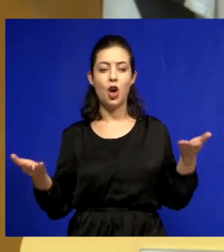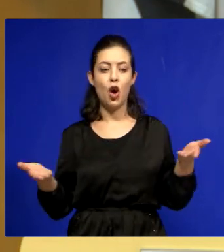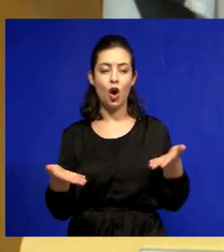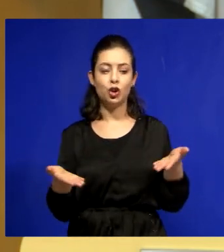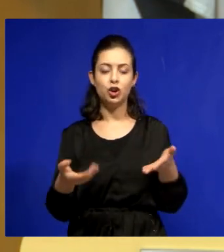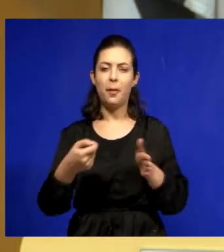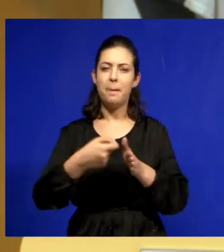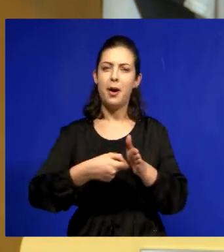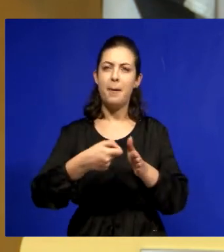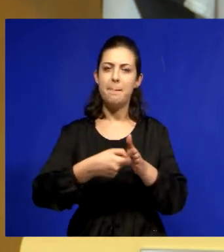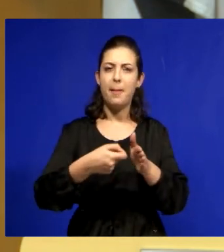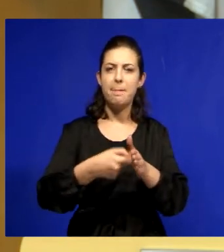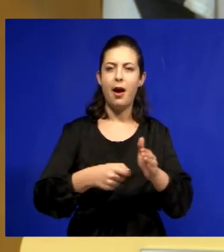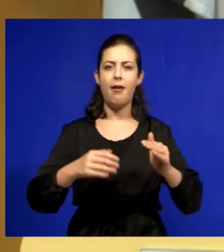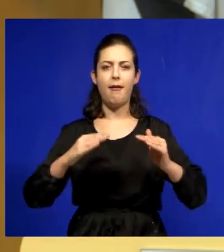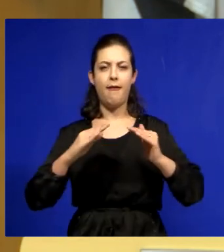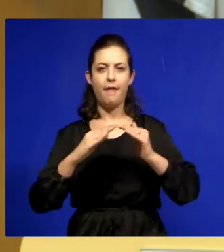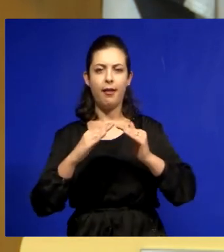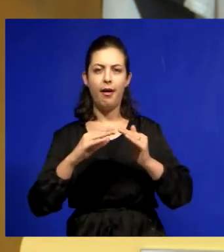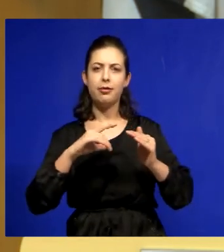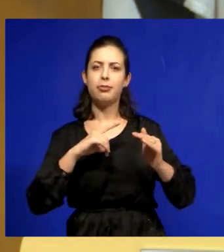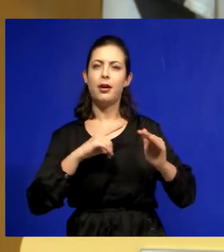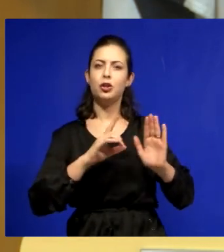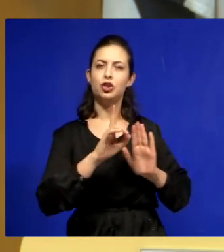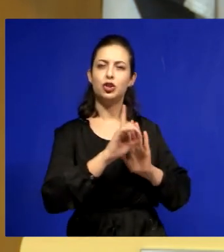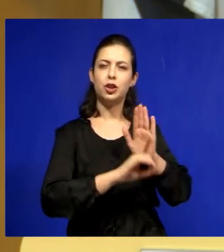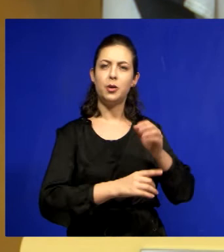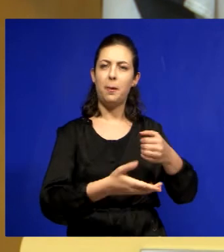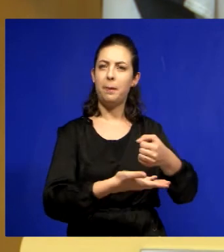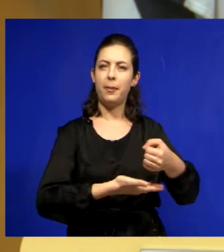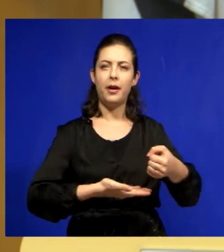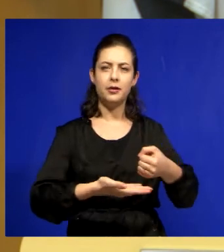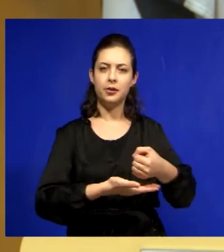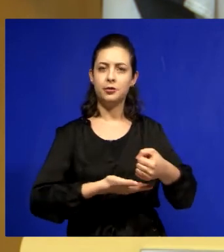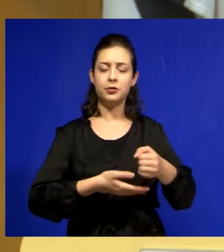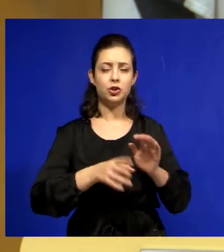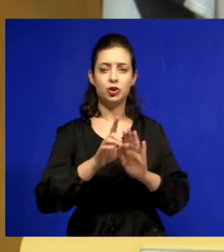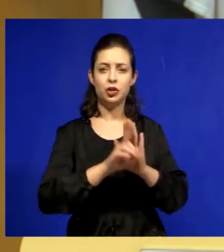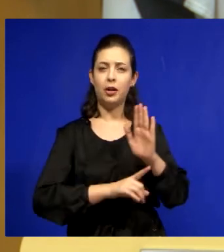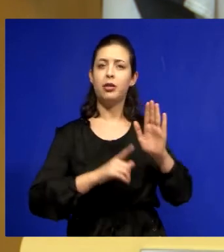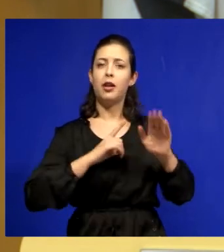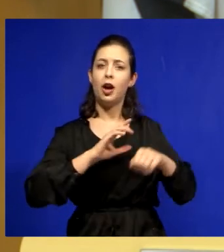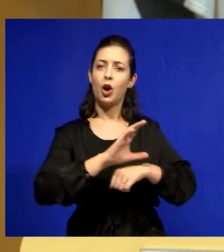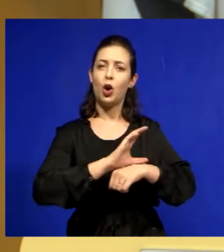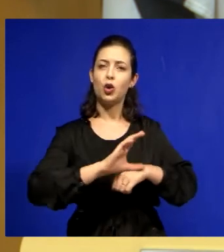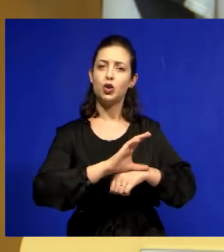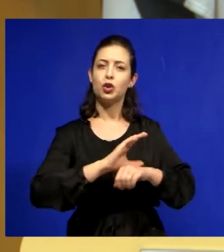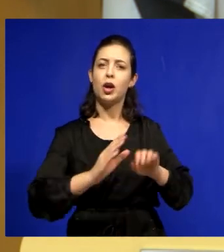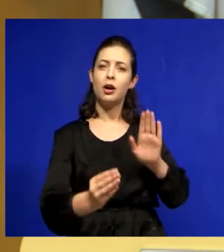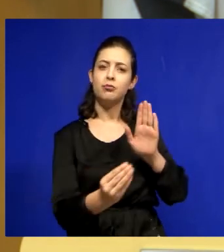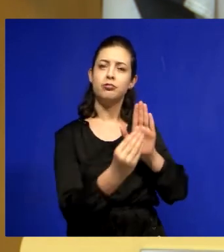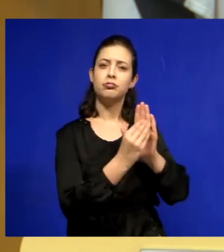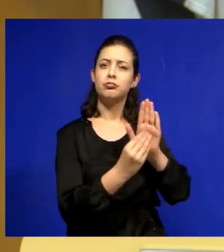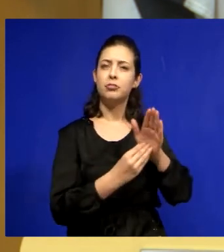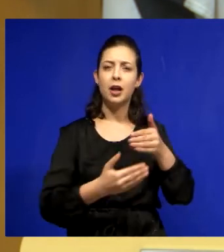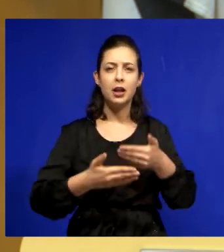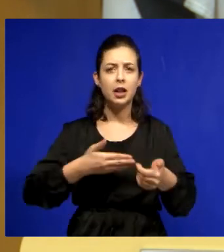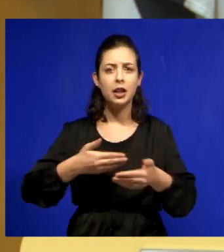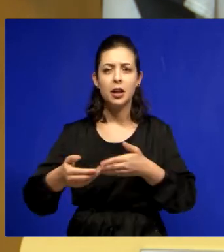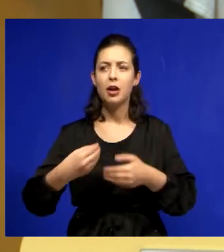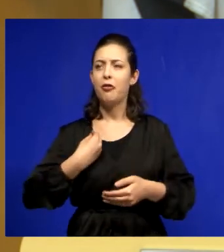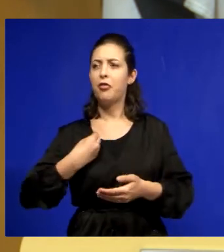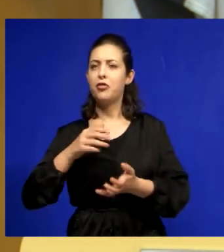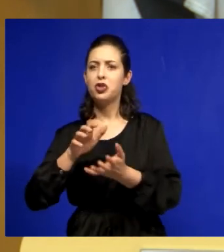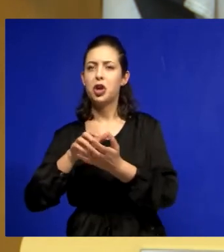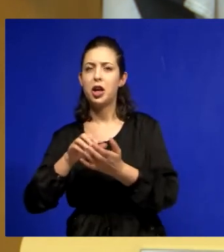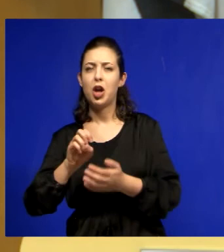lutar por moradia é um direito fundamental é um direito que está na constituição independência a moeda já caiu